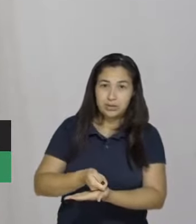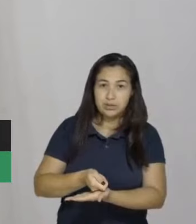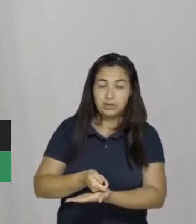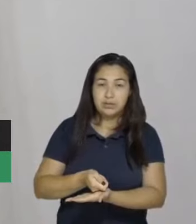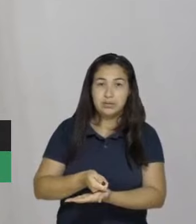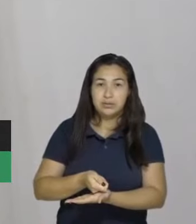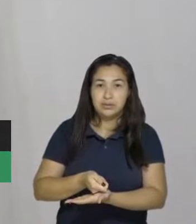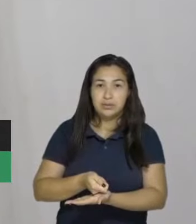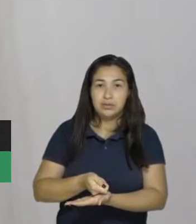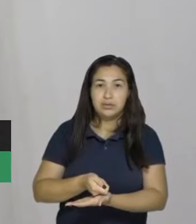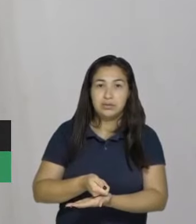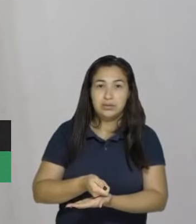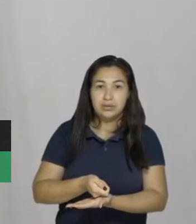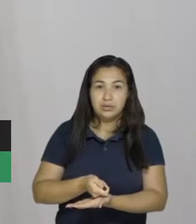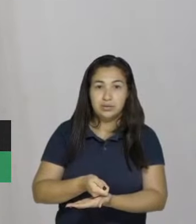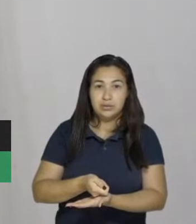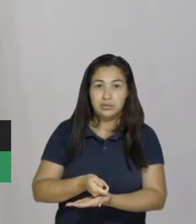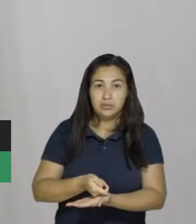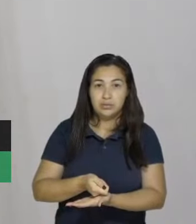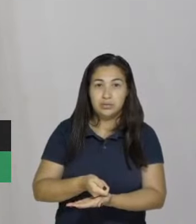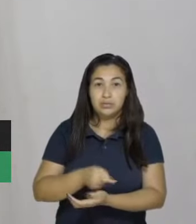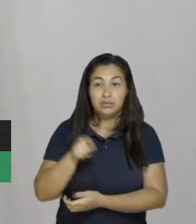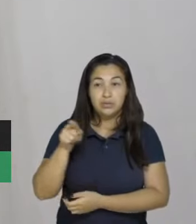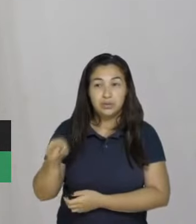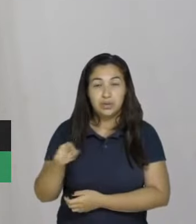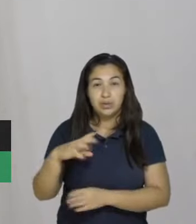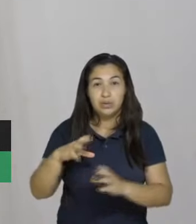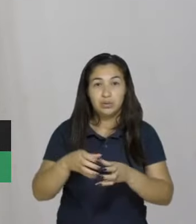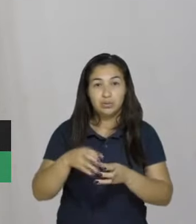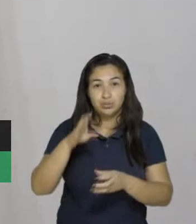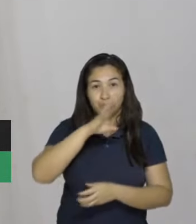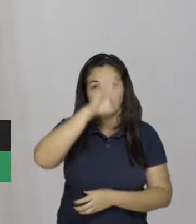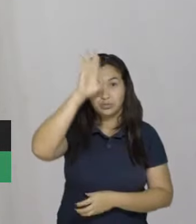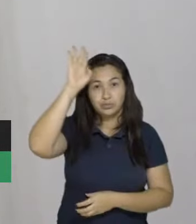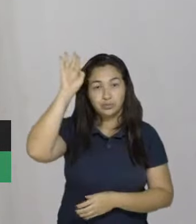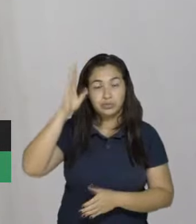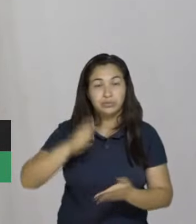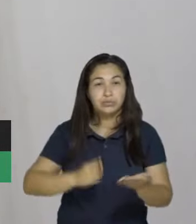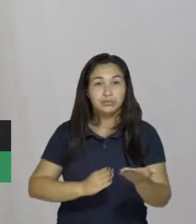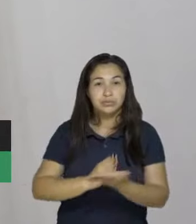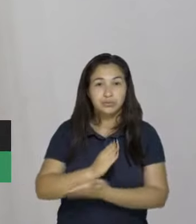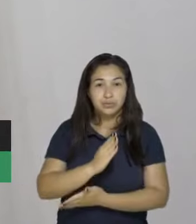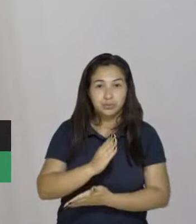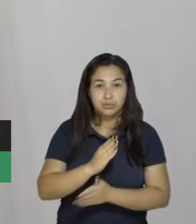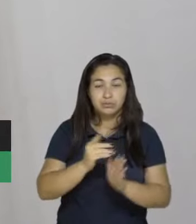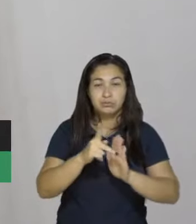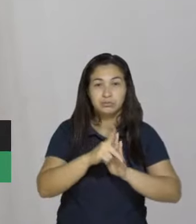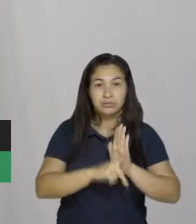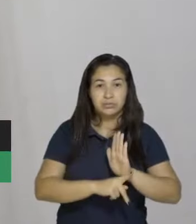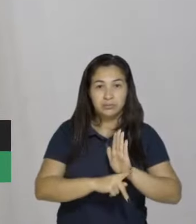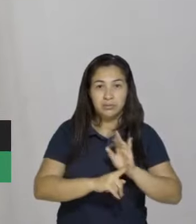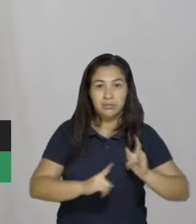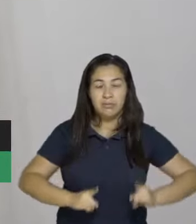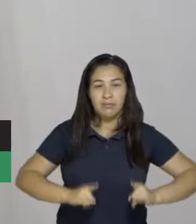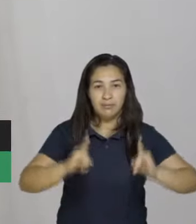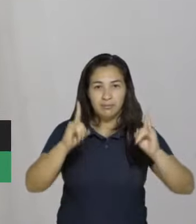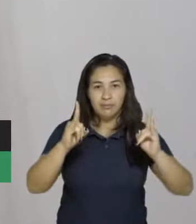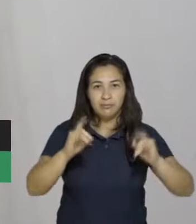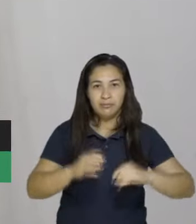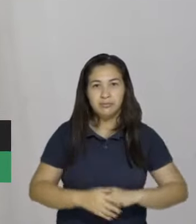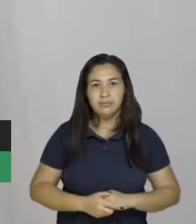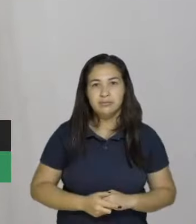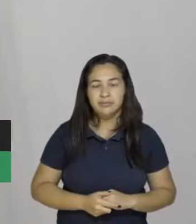da expedição do atestado do Corpo de Bombeiros para a aprovação do projeto arquitetônico, ficando